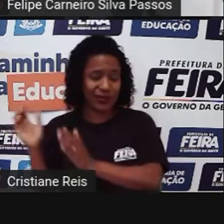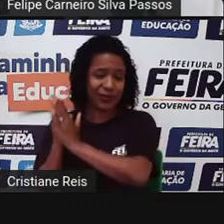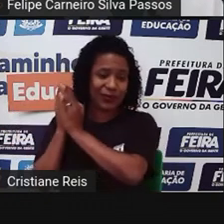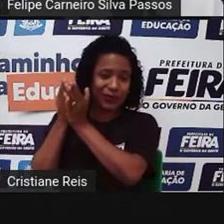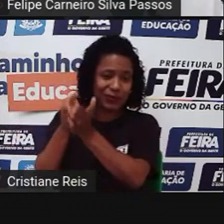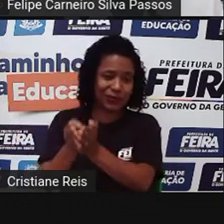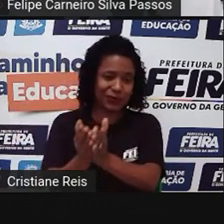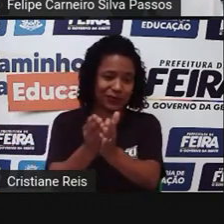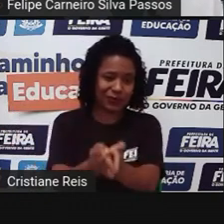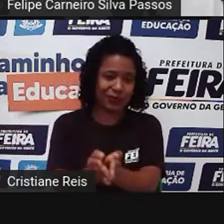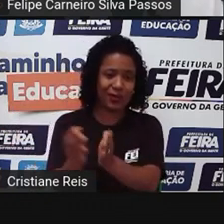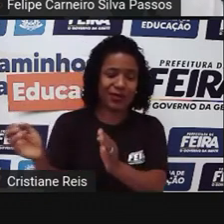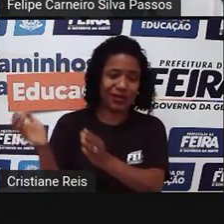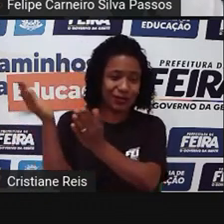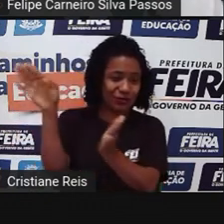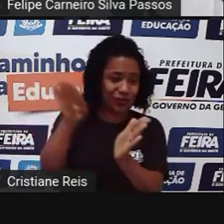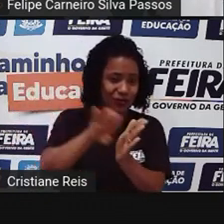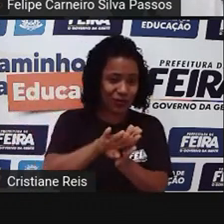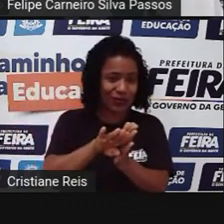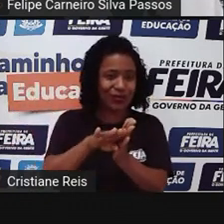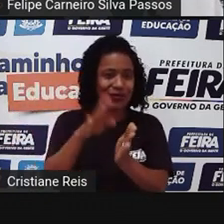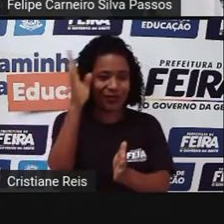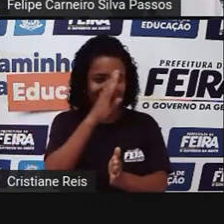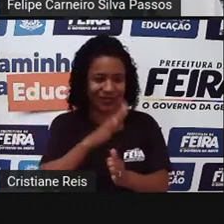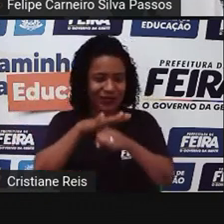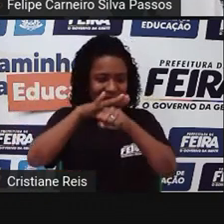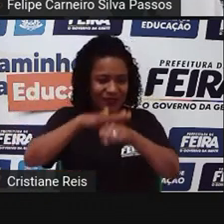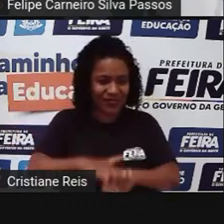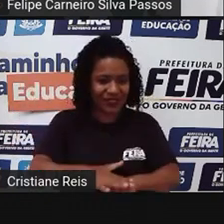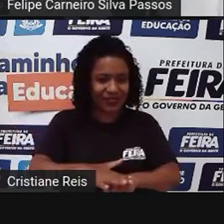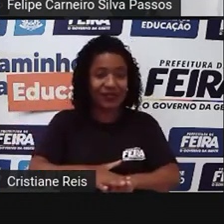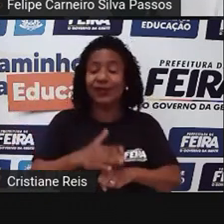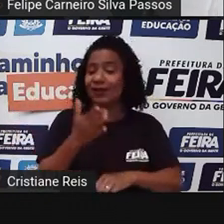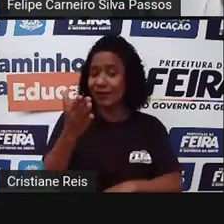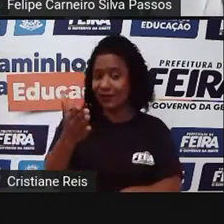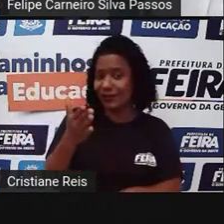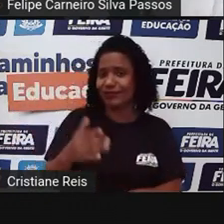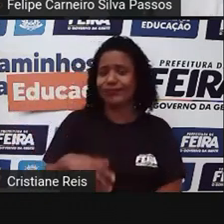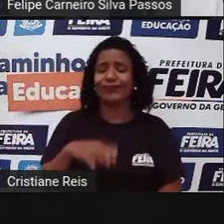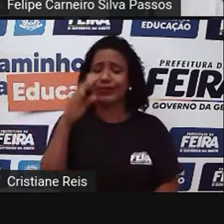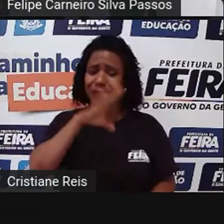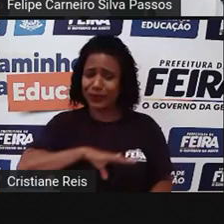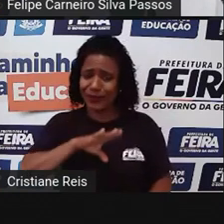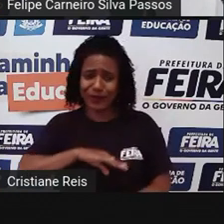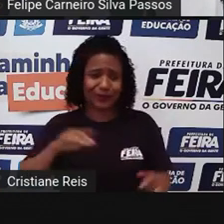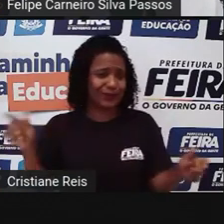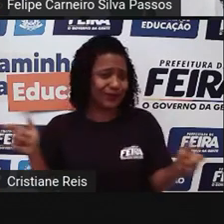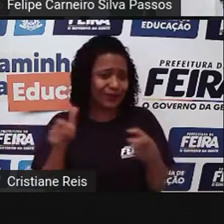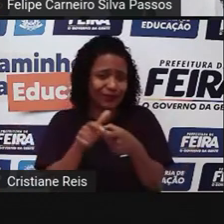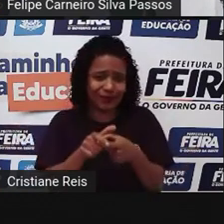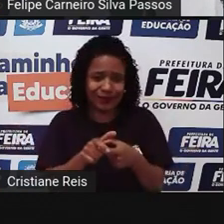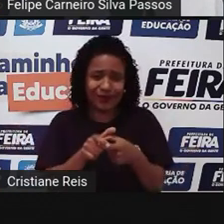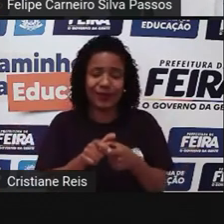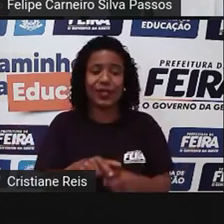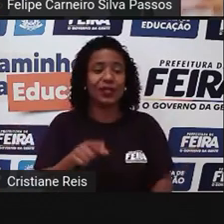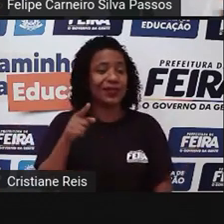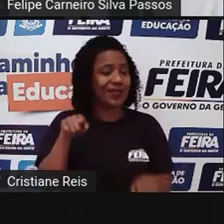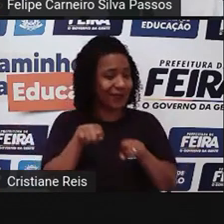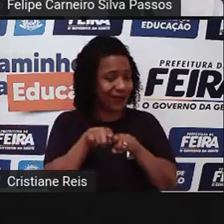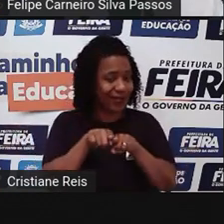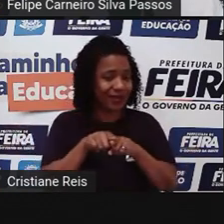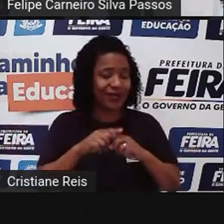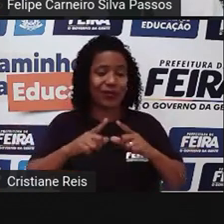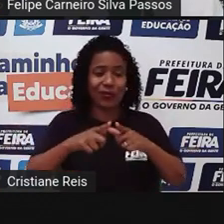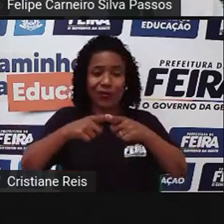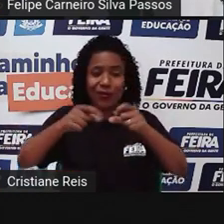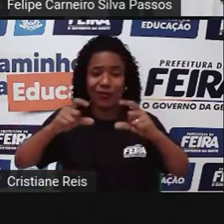território, ocupou nosso território, ele é muito pequeno também, menor do que a Bahia, ó, muitas vezes. E o Japão também, um país super